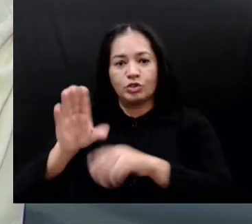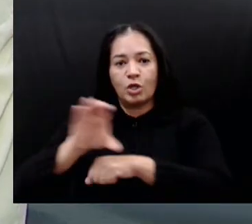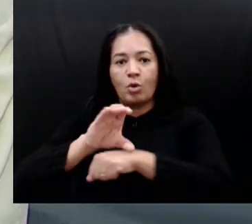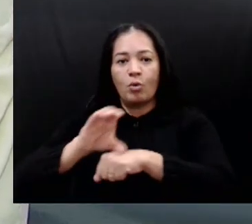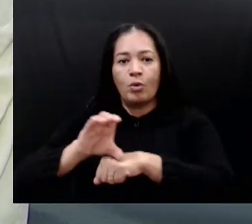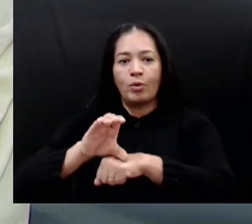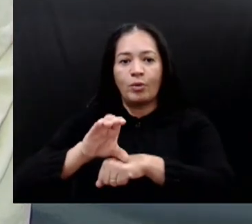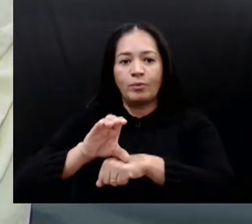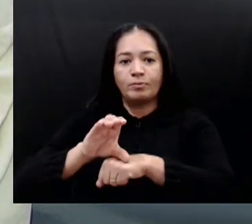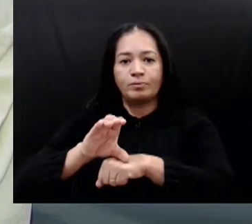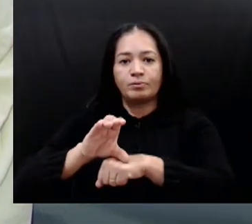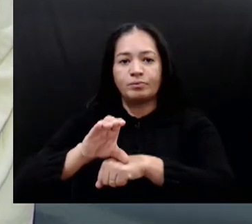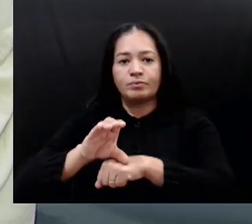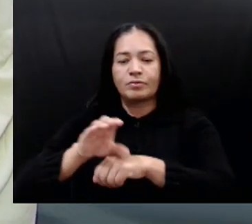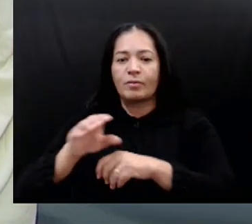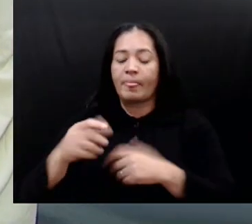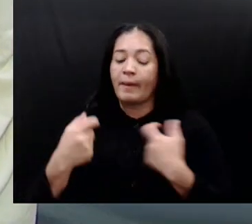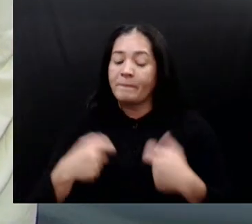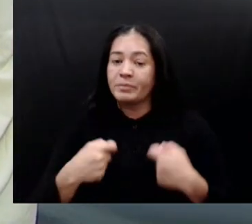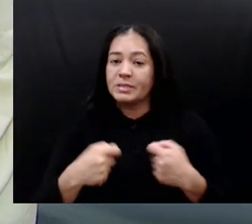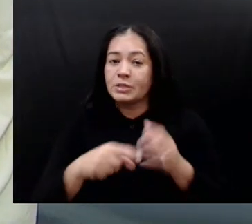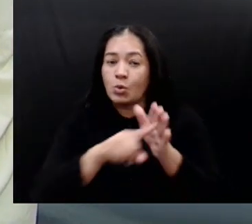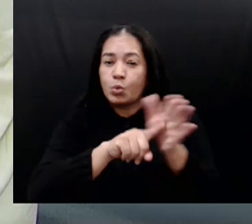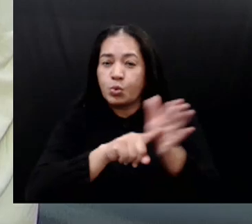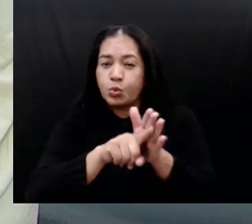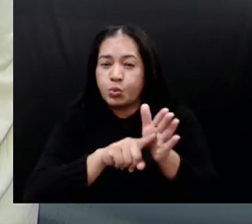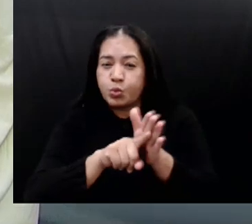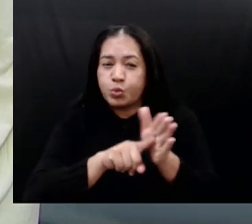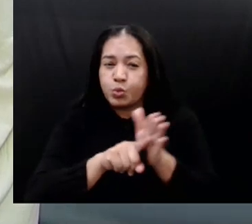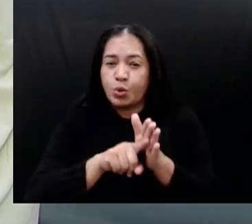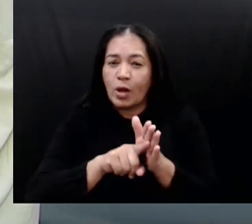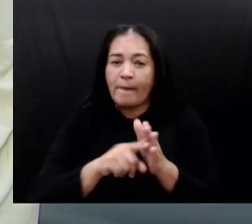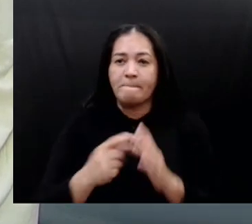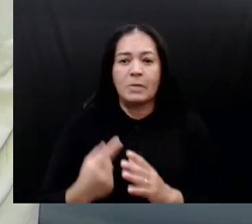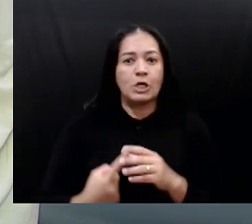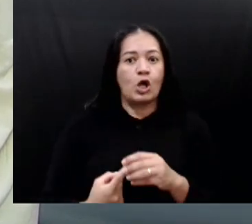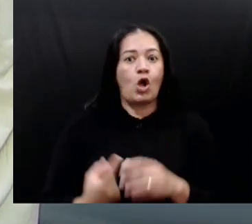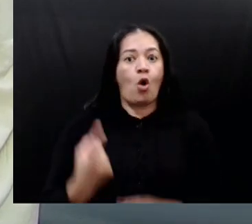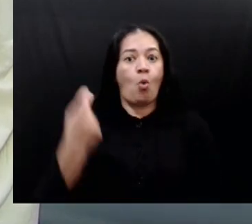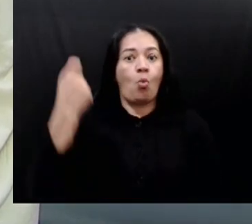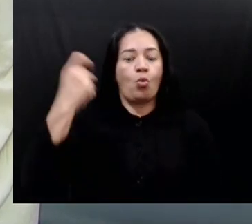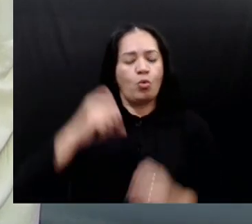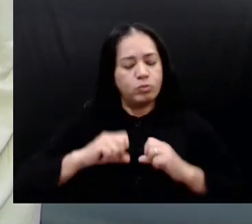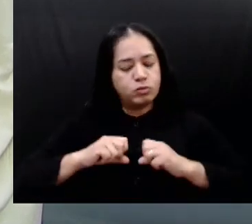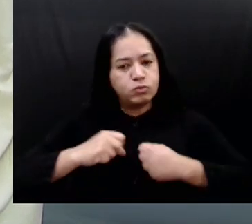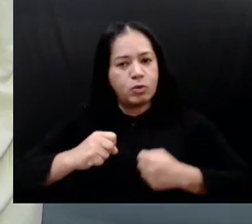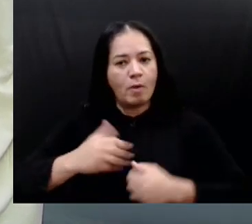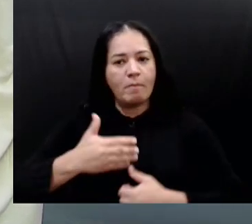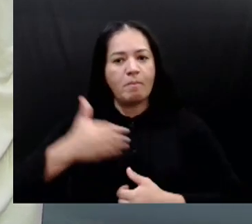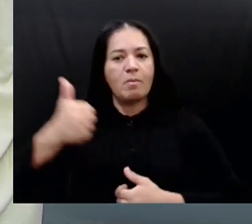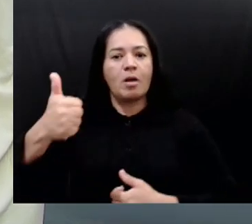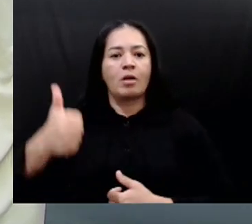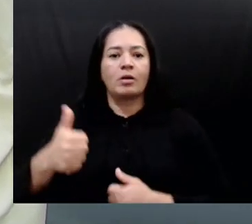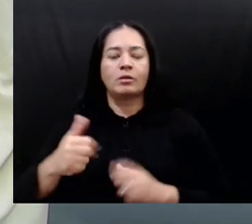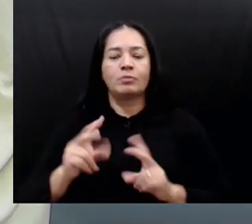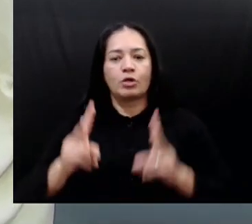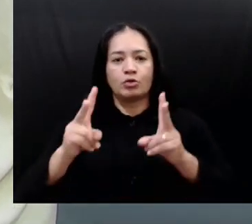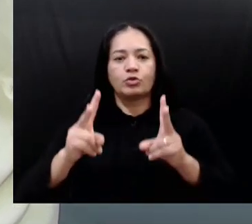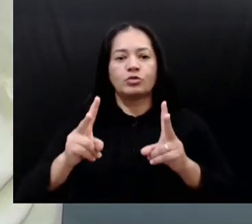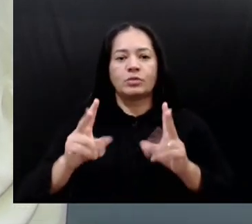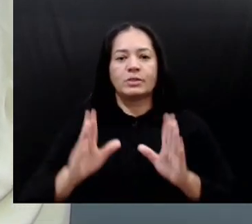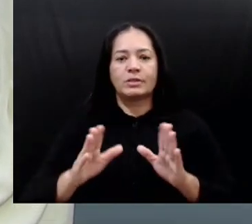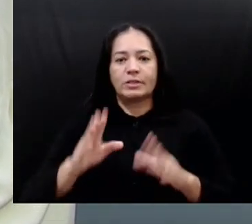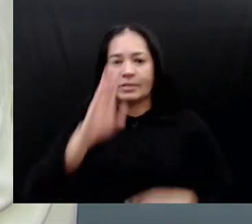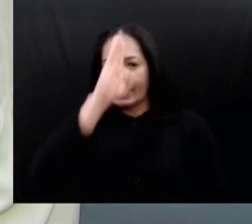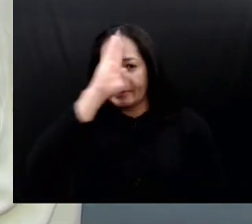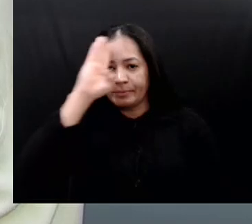te demanda uma pesquisa mais inédita, né? Um esforço maior. E aí, de fato, é para seguir mesmo essa carreira acadêmica.